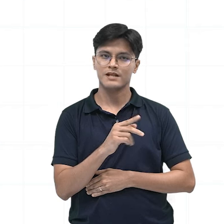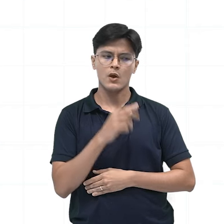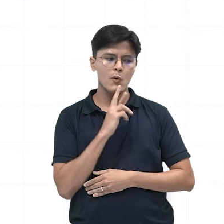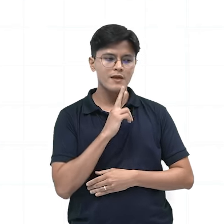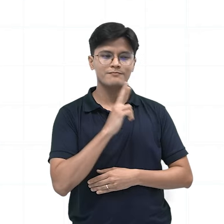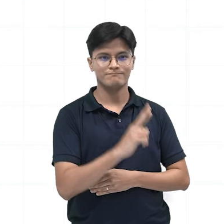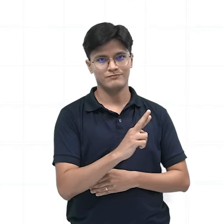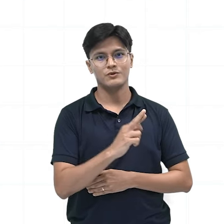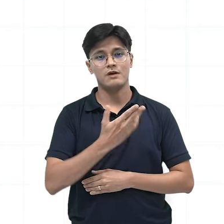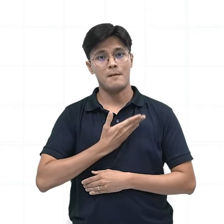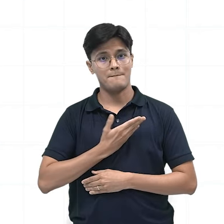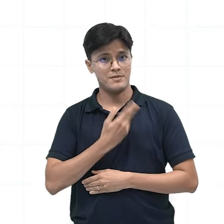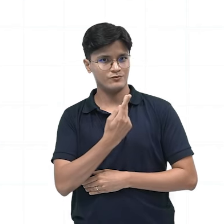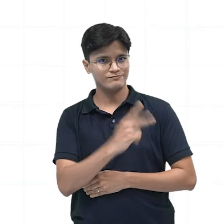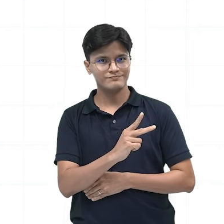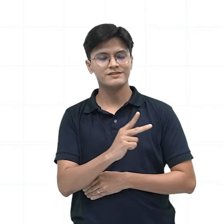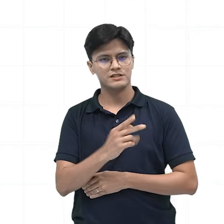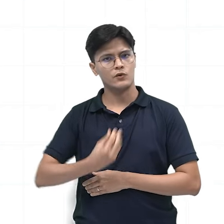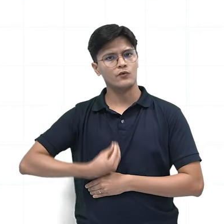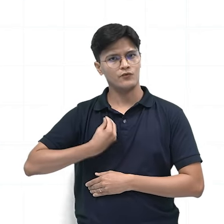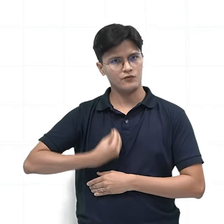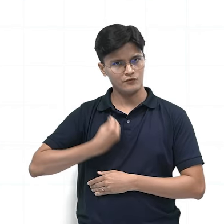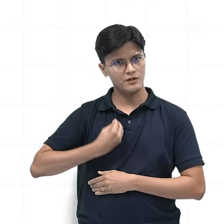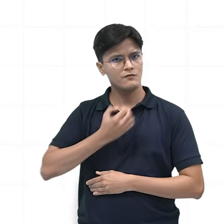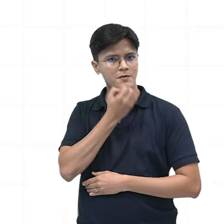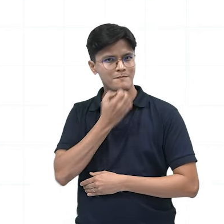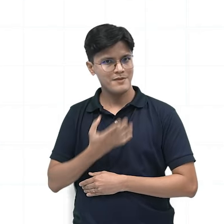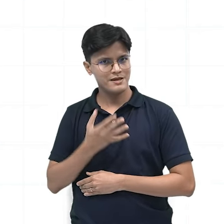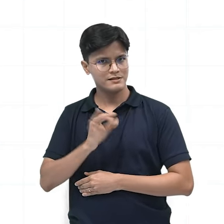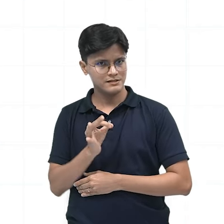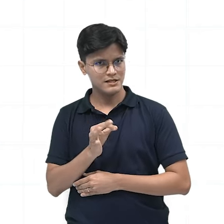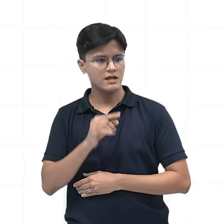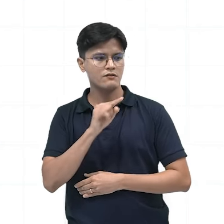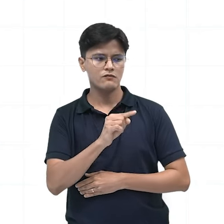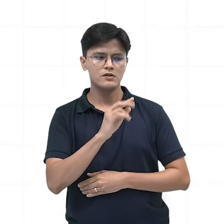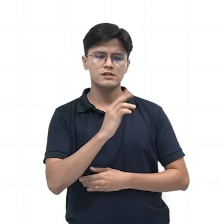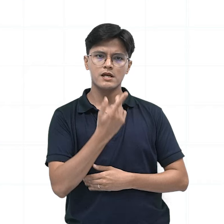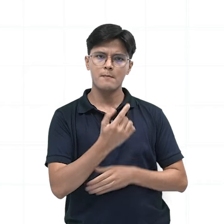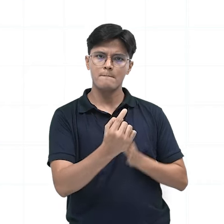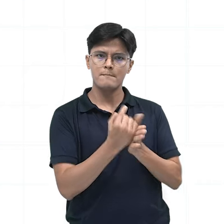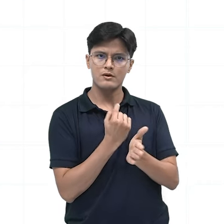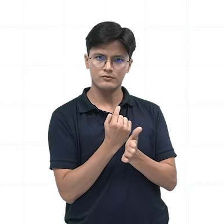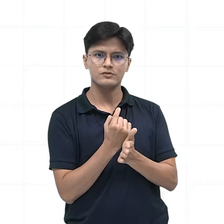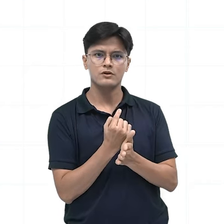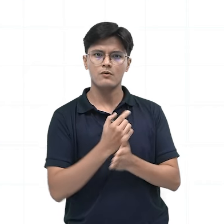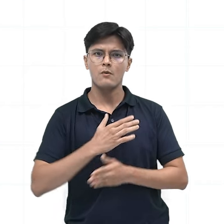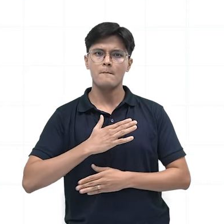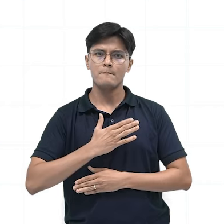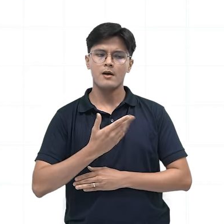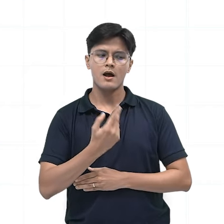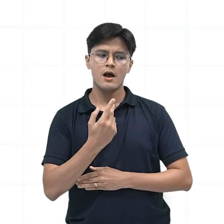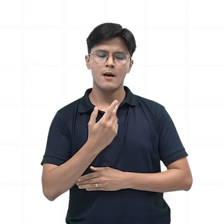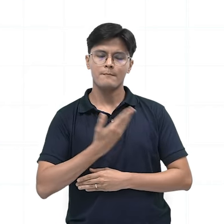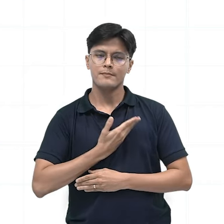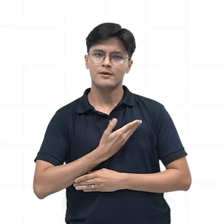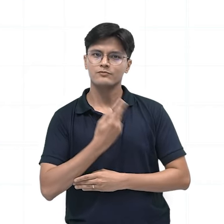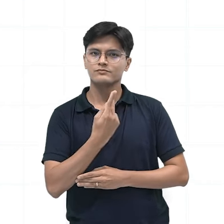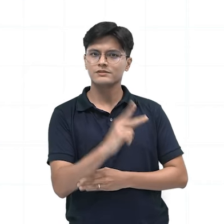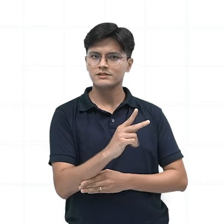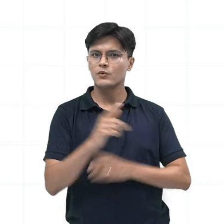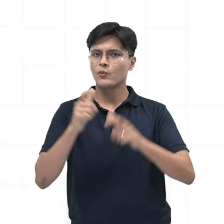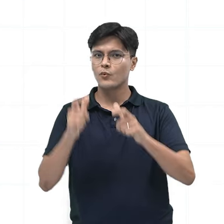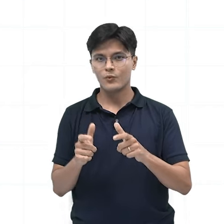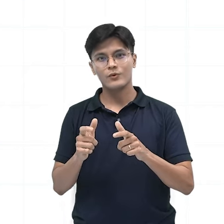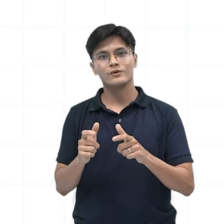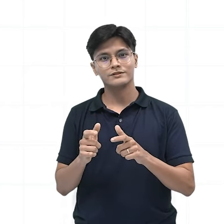está ele? Vós me perguntais pelo vosso amado, e eu bem vos digo que está vivo e